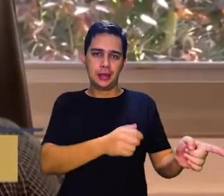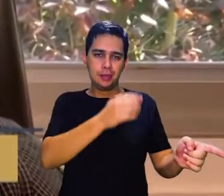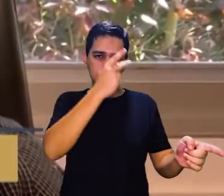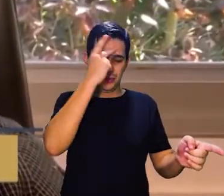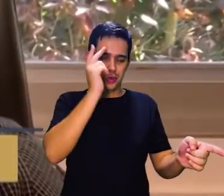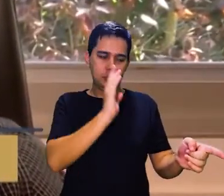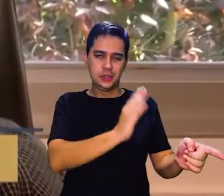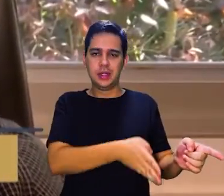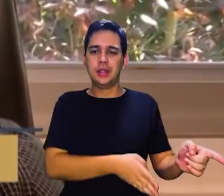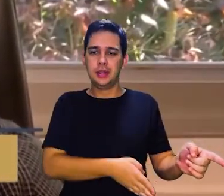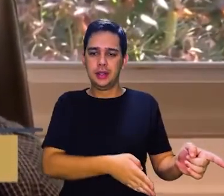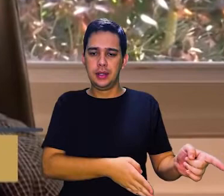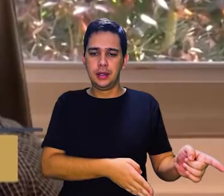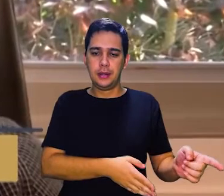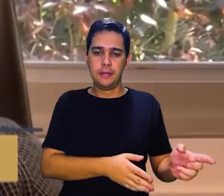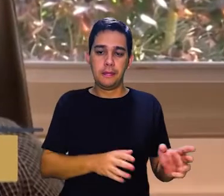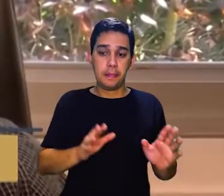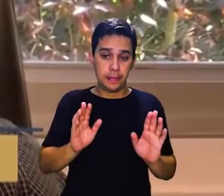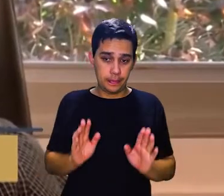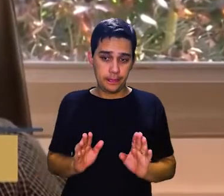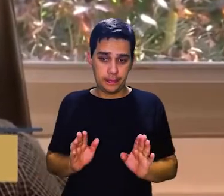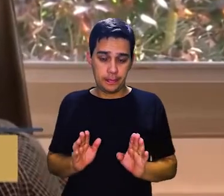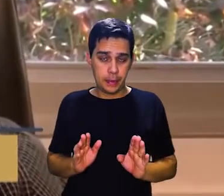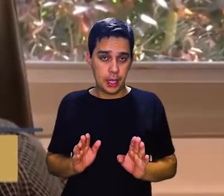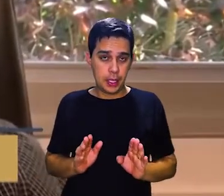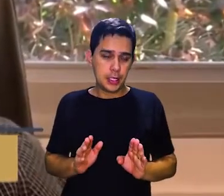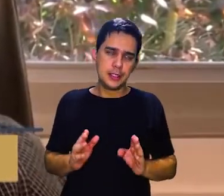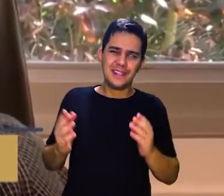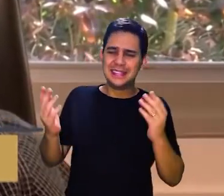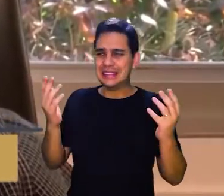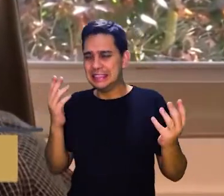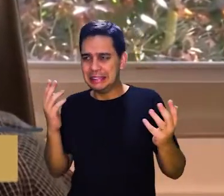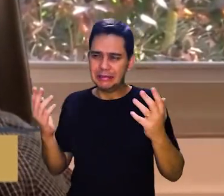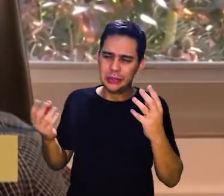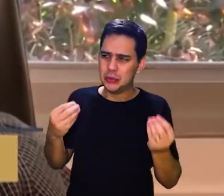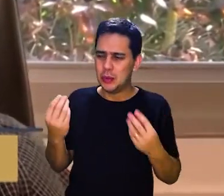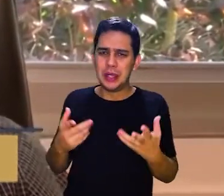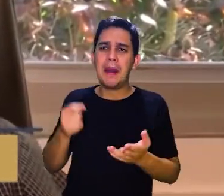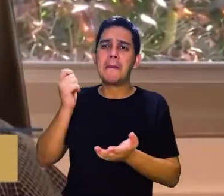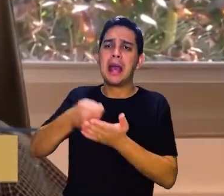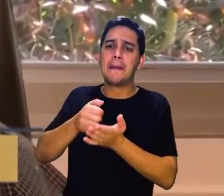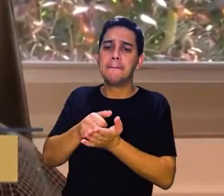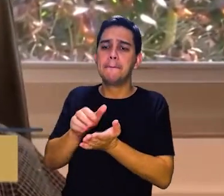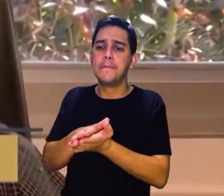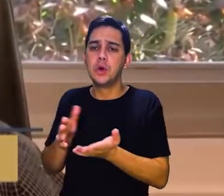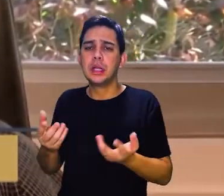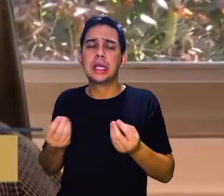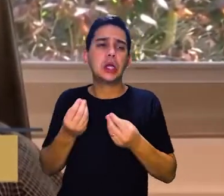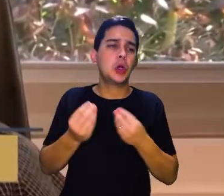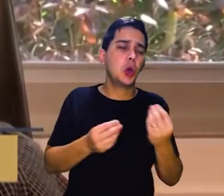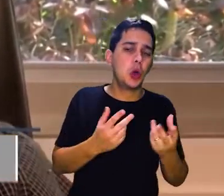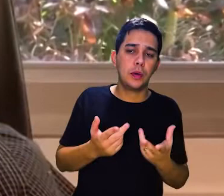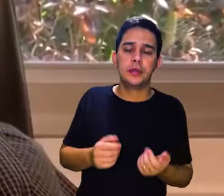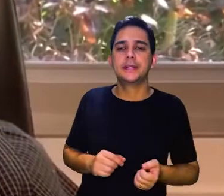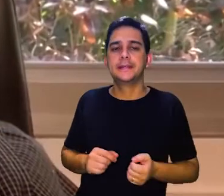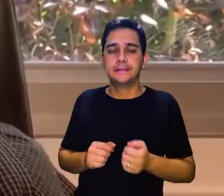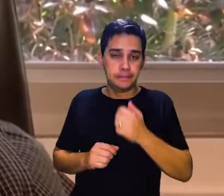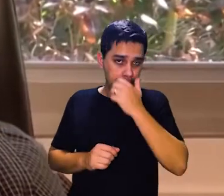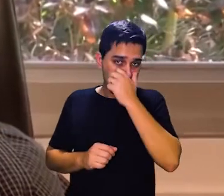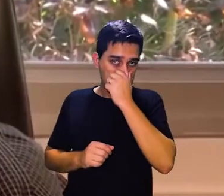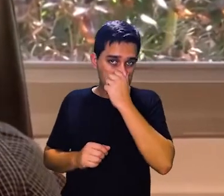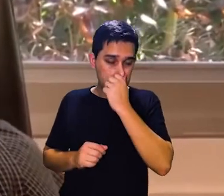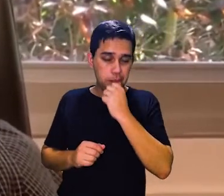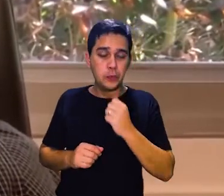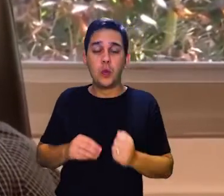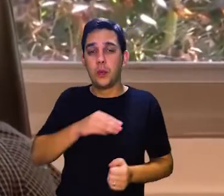Então, para que não paire nenhuma dúvida sobre a regularidade da concessão, o Ministério Público